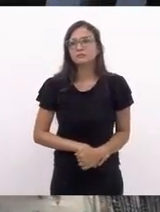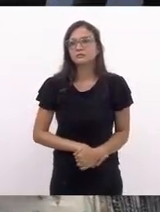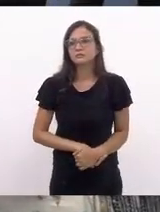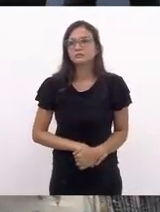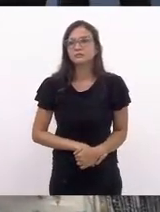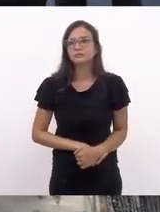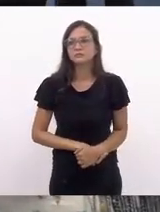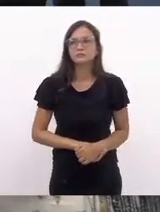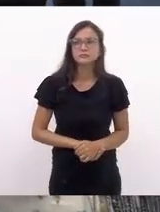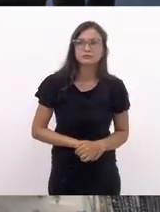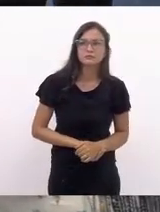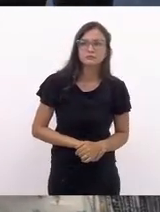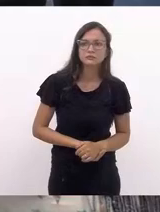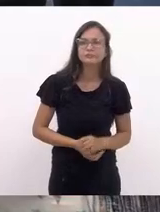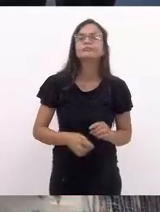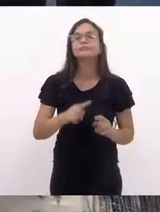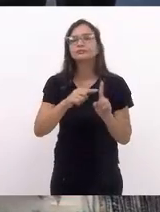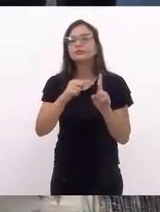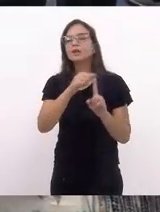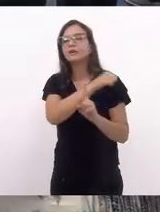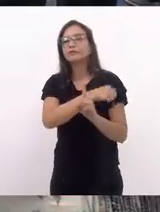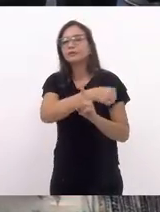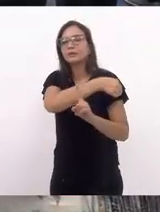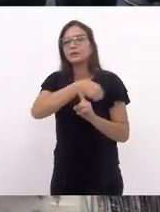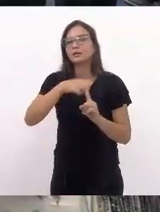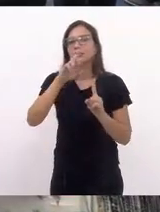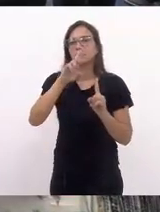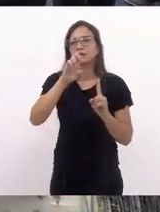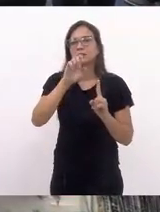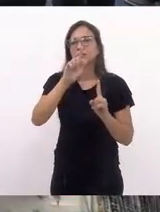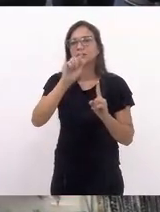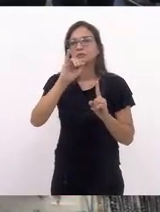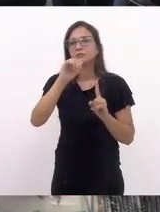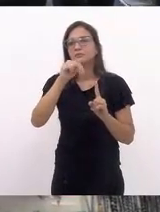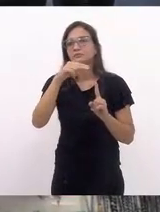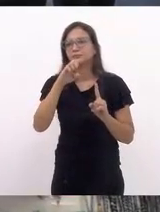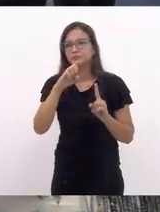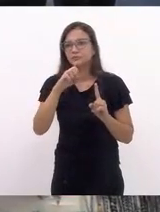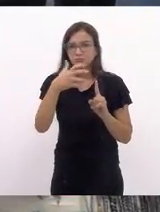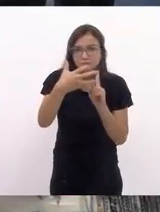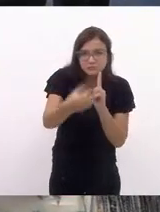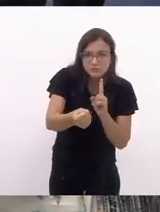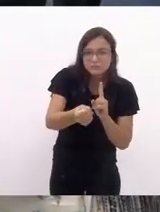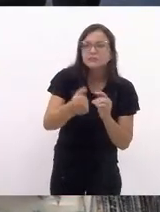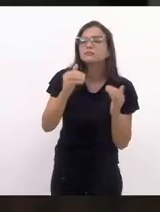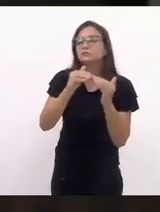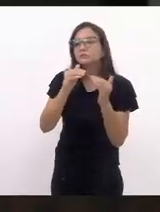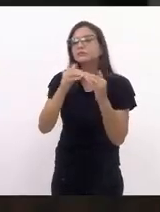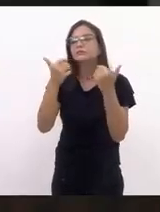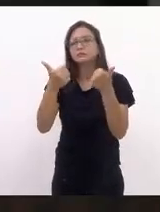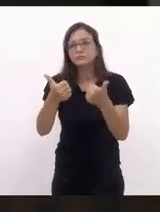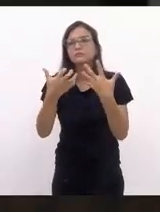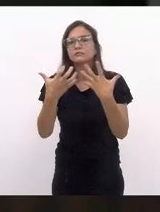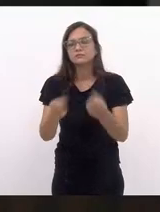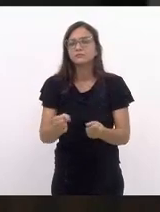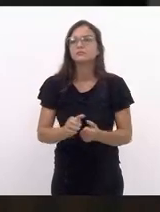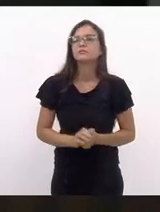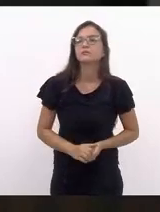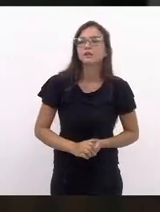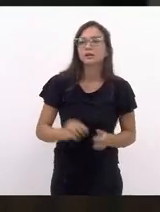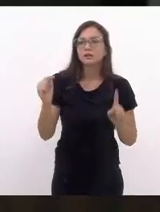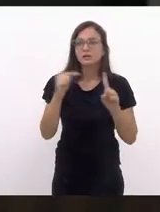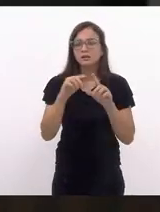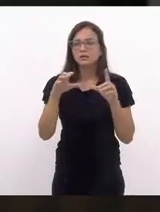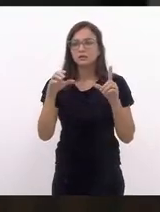a picada de abelha em Janeiro é favorável Presidente comissão de assuntos municipais Deputado Eurico